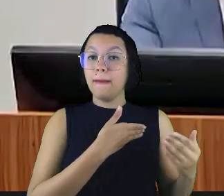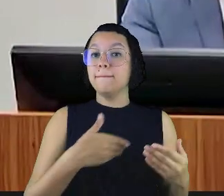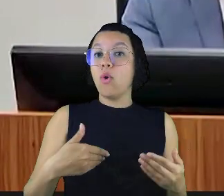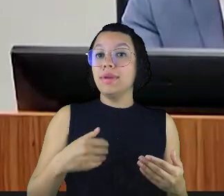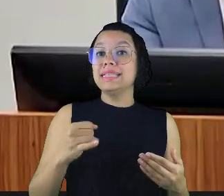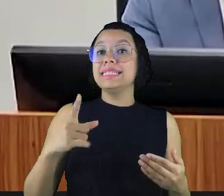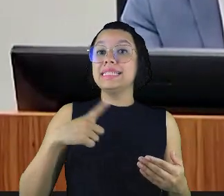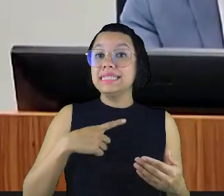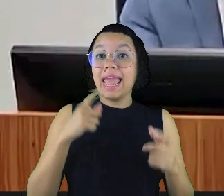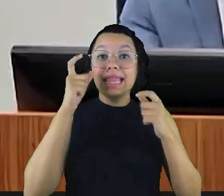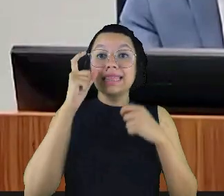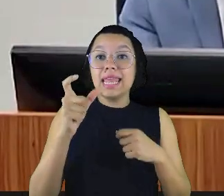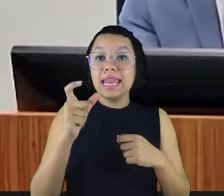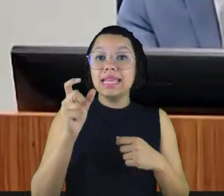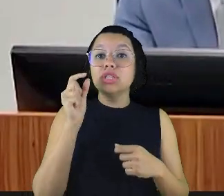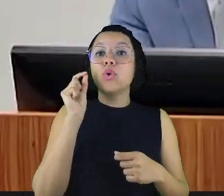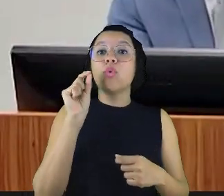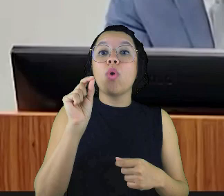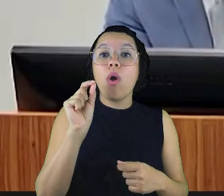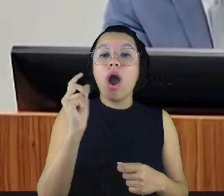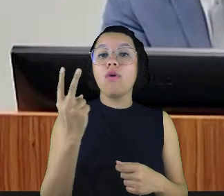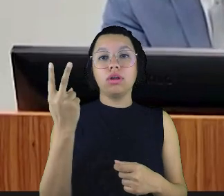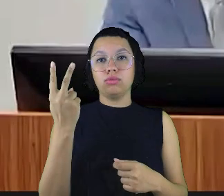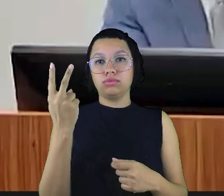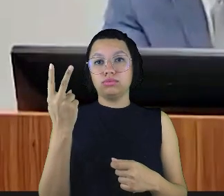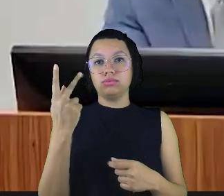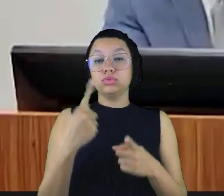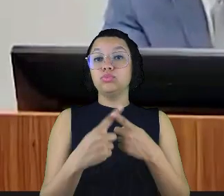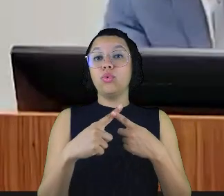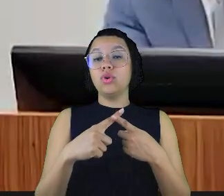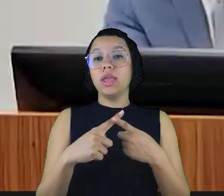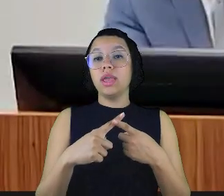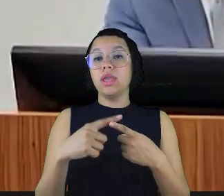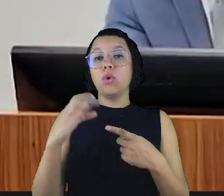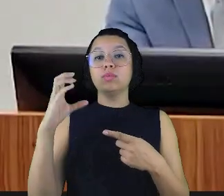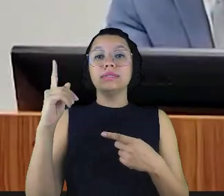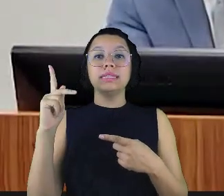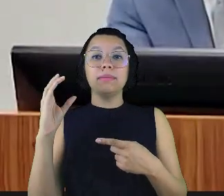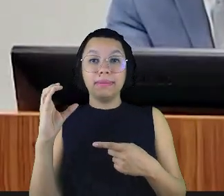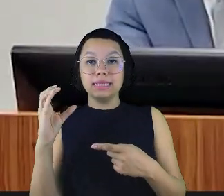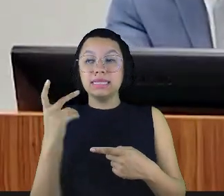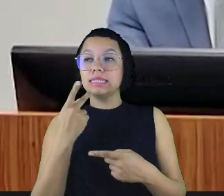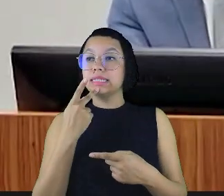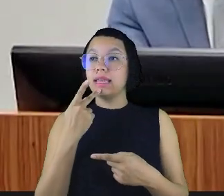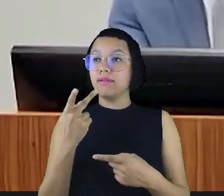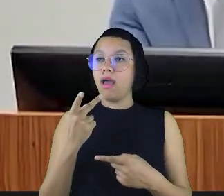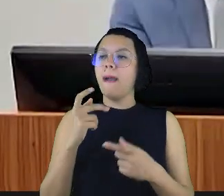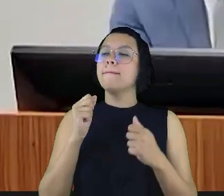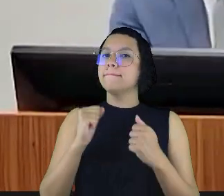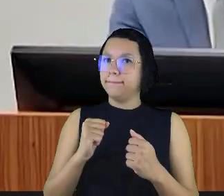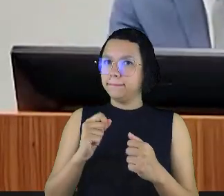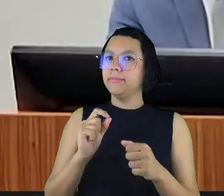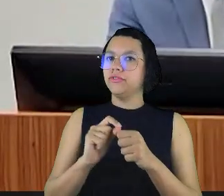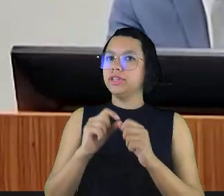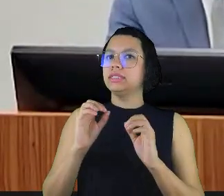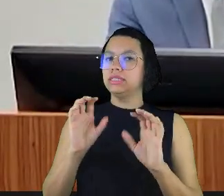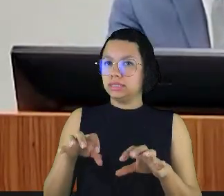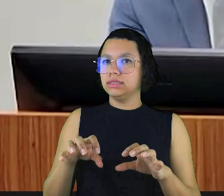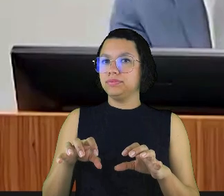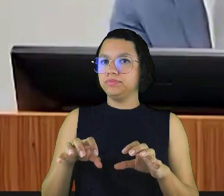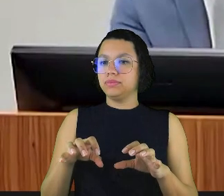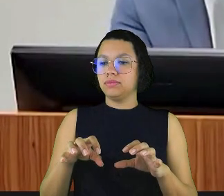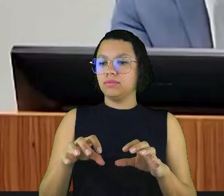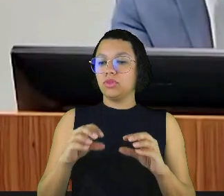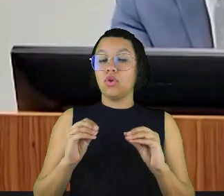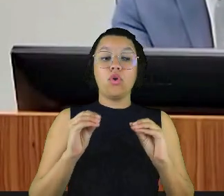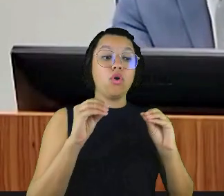valor. Porque o Código de Processo Civil hoje nos autoriza a fazer isso, a impor ao credor a